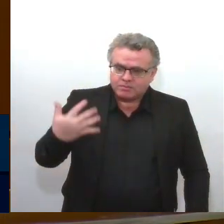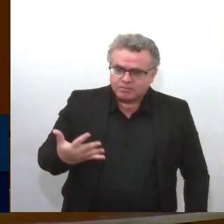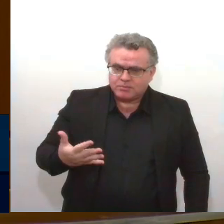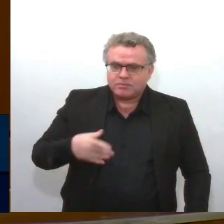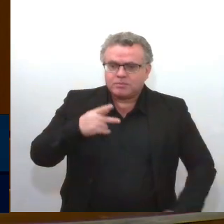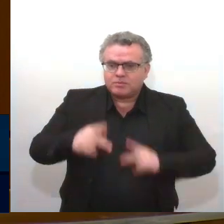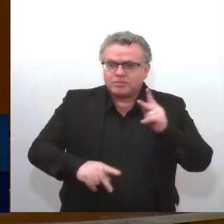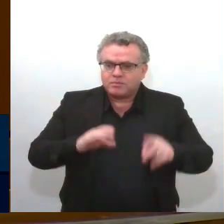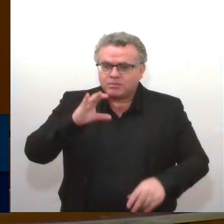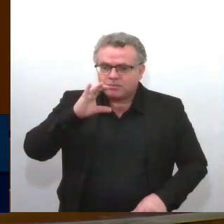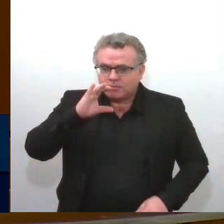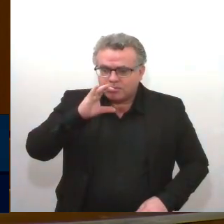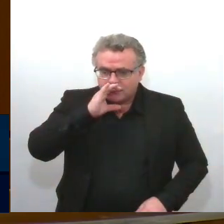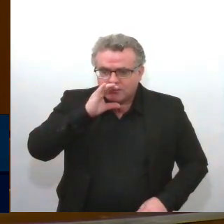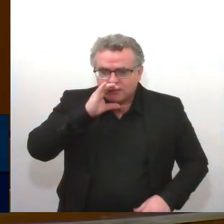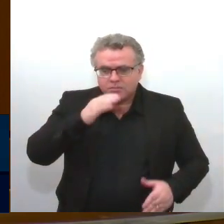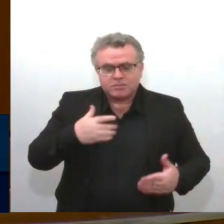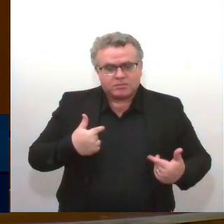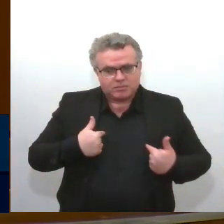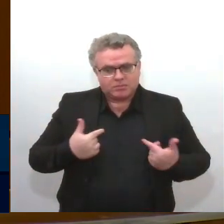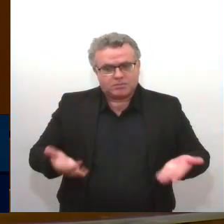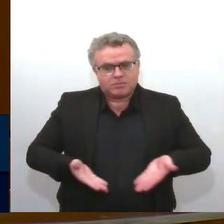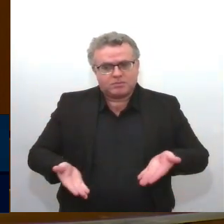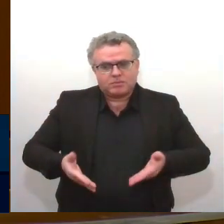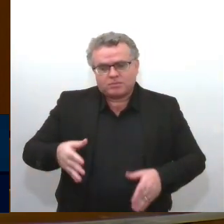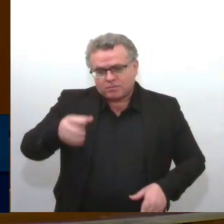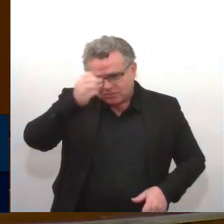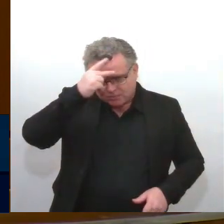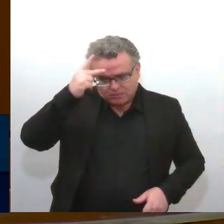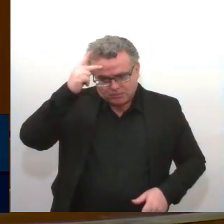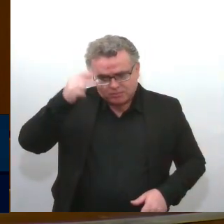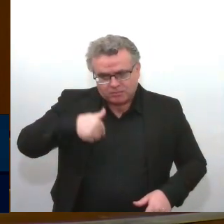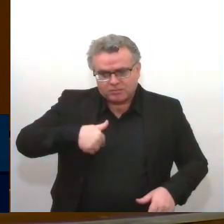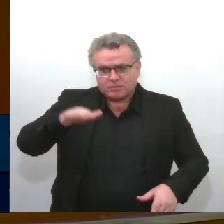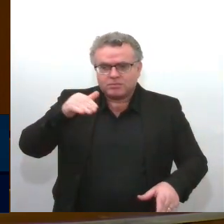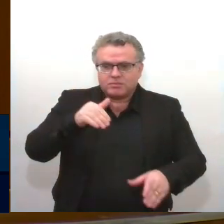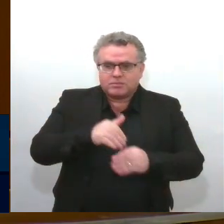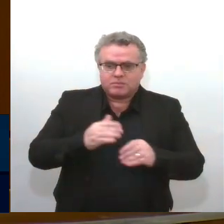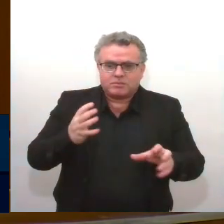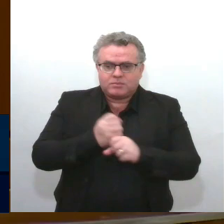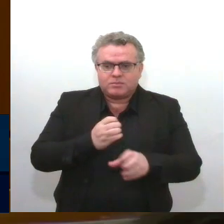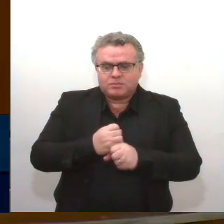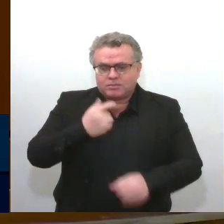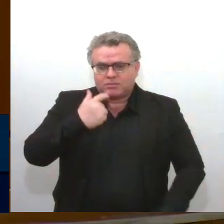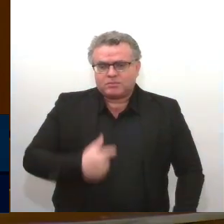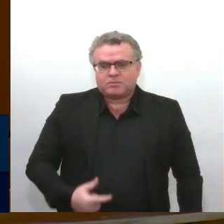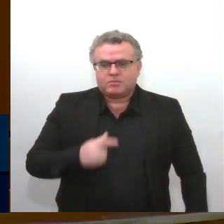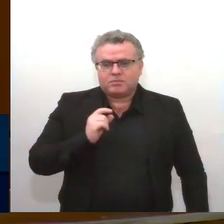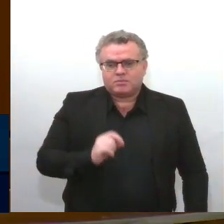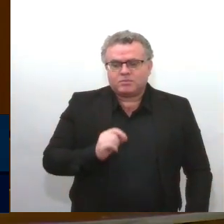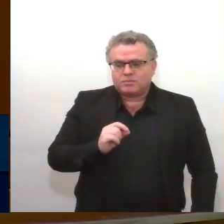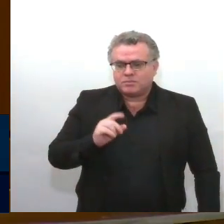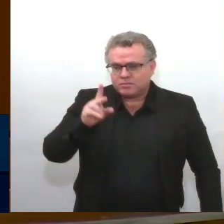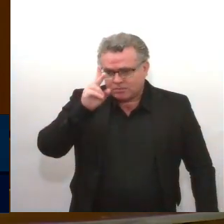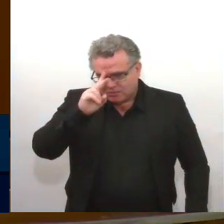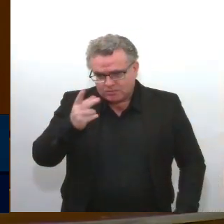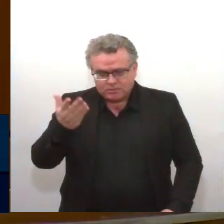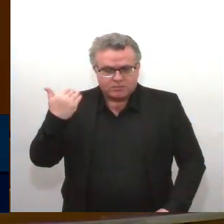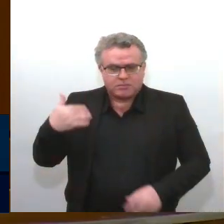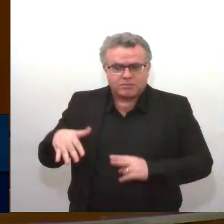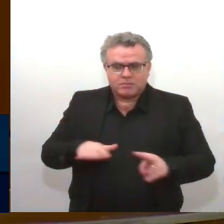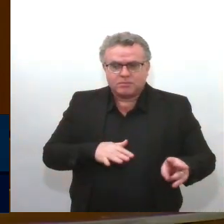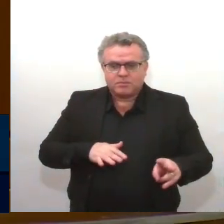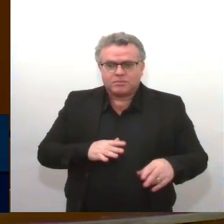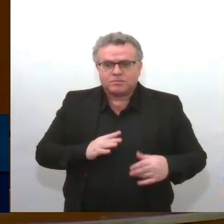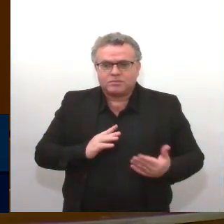ser o prefeito mais votado da história de Socorro e eu lembro que na semana passada eu tive aqui eu disse a Jefferson que ia ter mais de